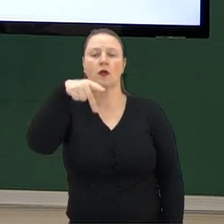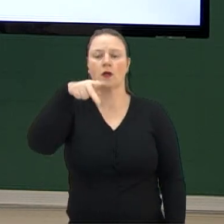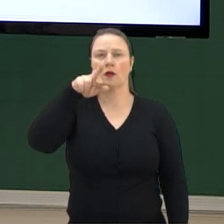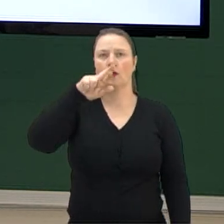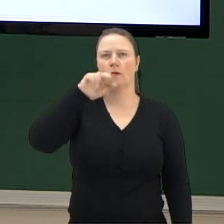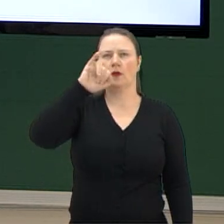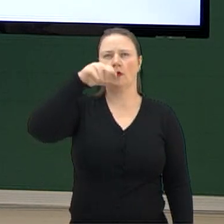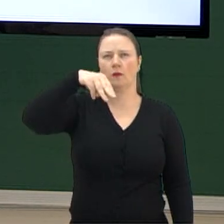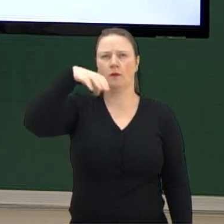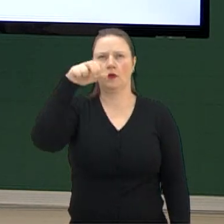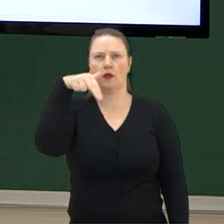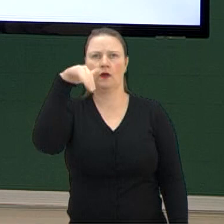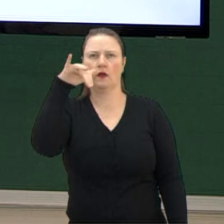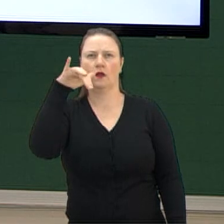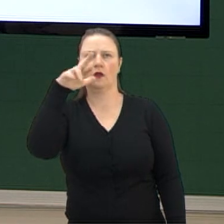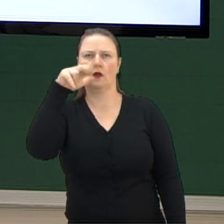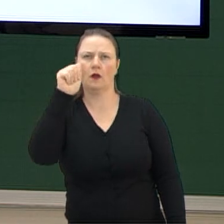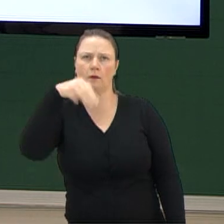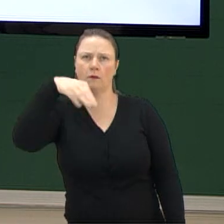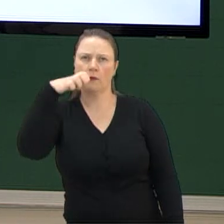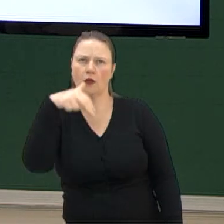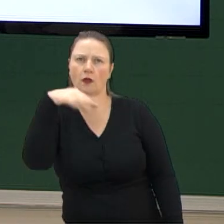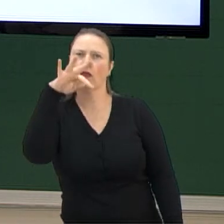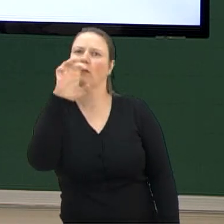formalmente e assim por diante.